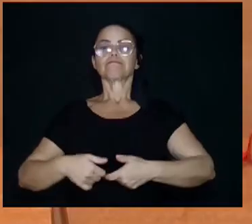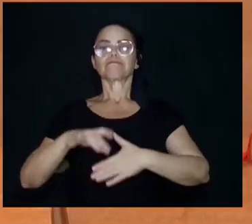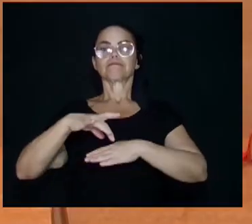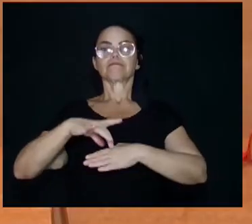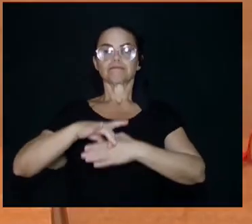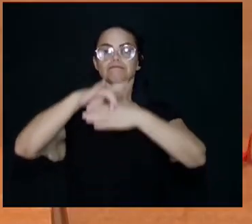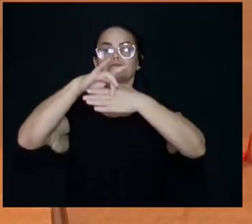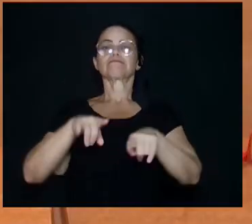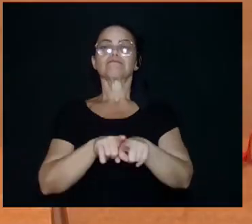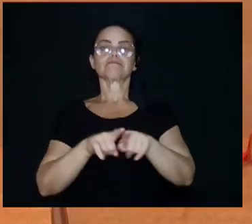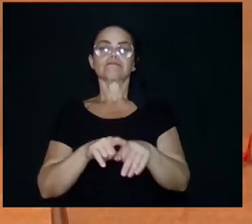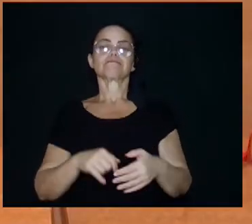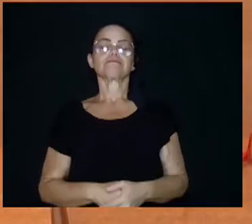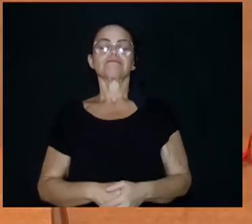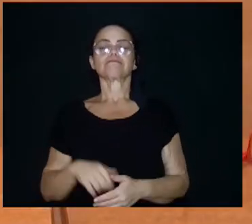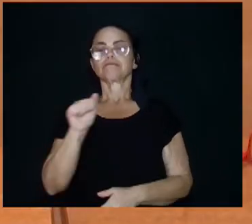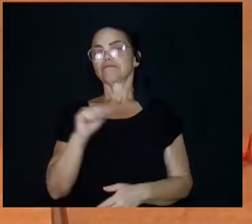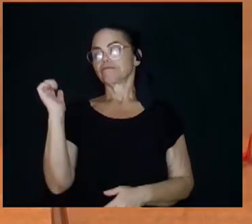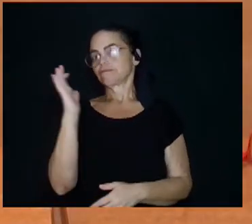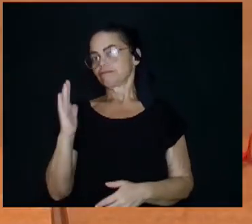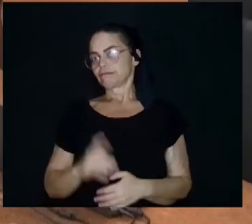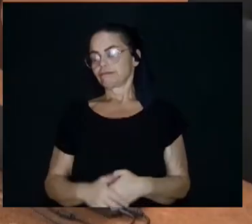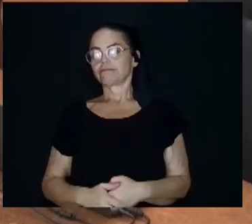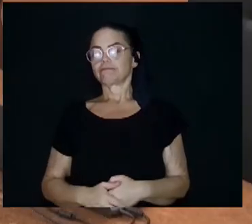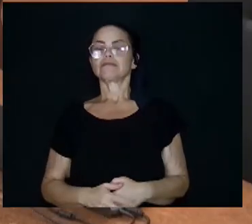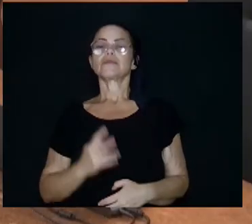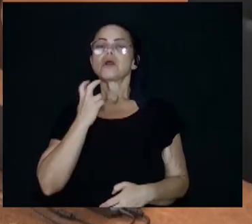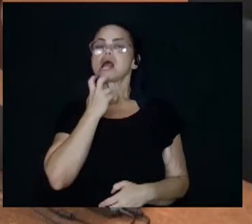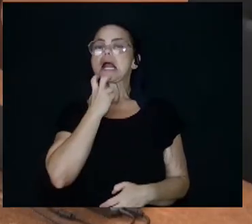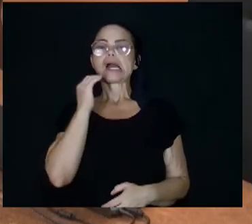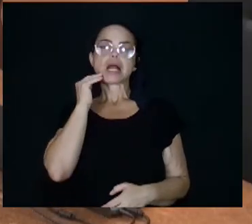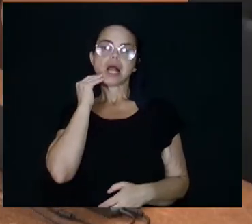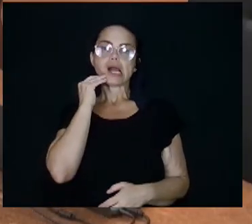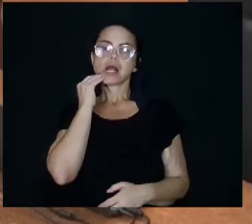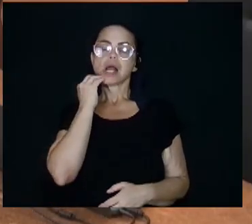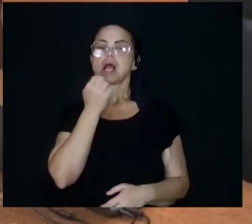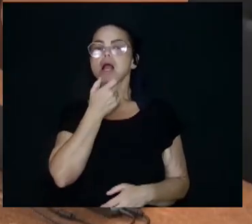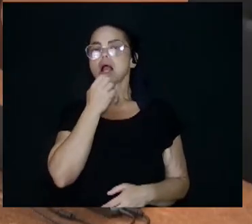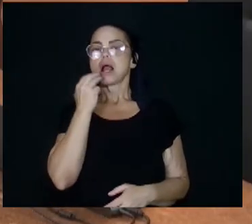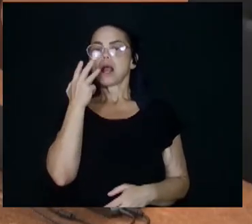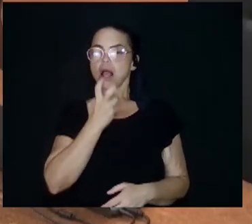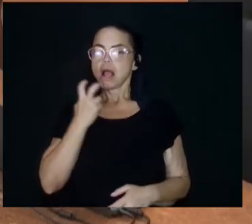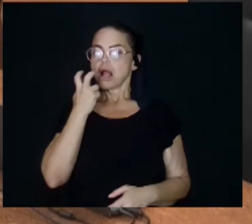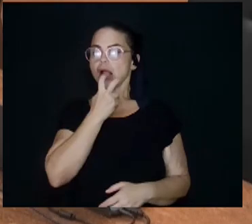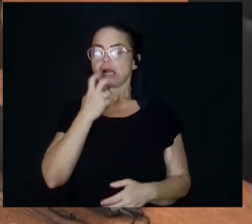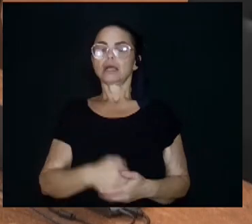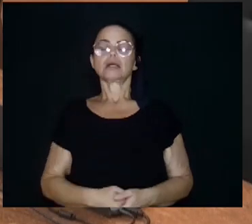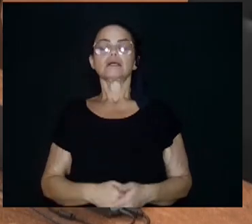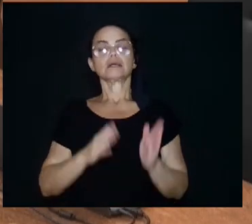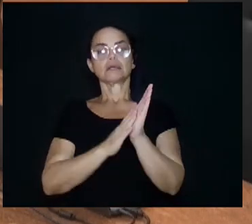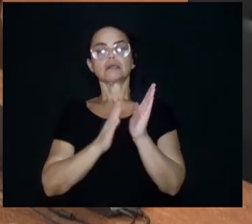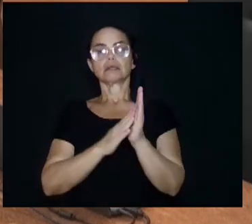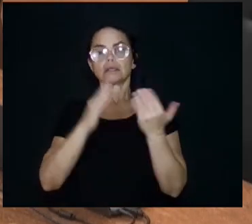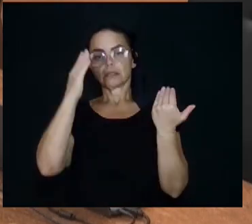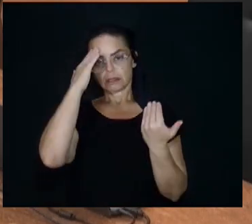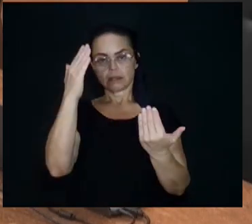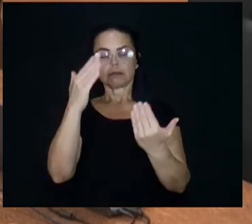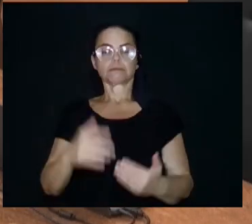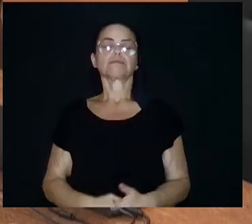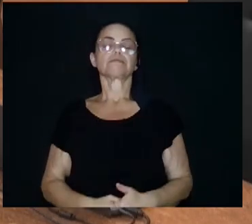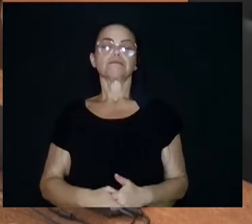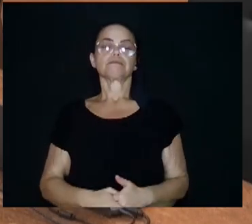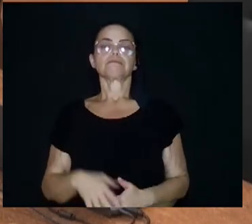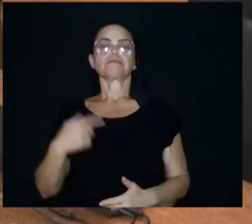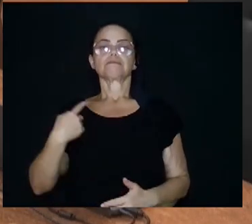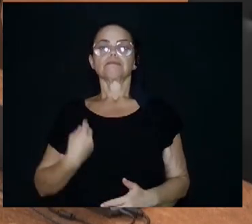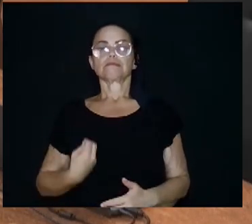Associação Brasileira de Gagueira, de antemão, faz os nossos agradecimentos a você por ter, até para uma vivência própria, que eu